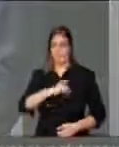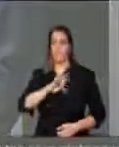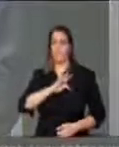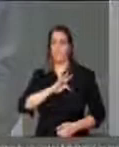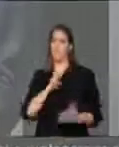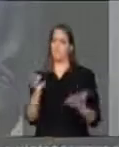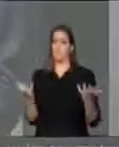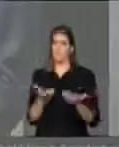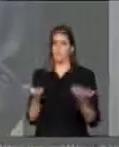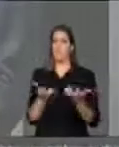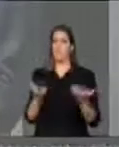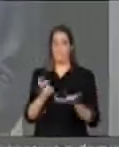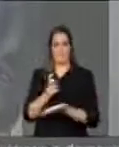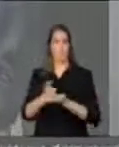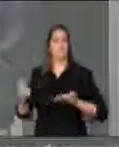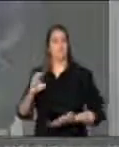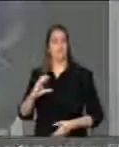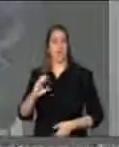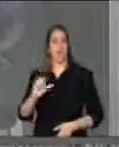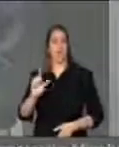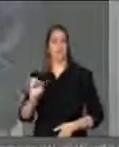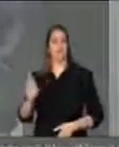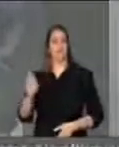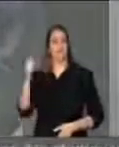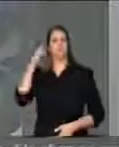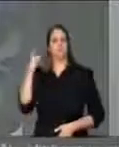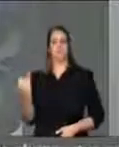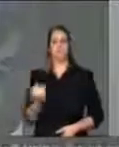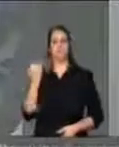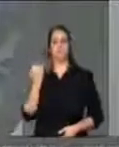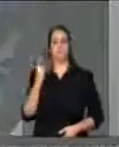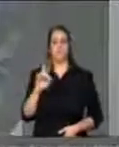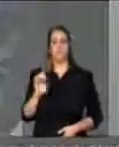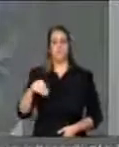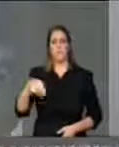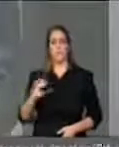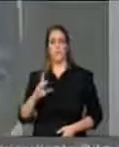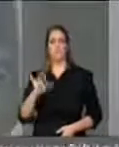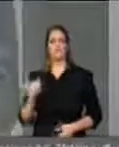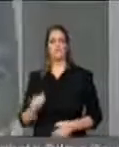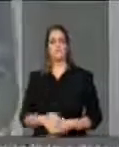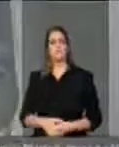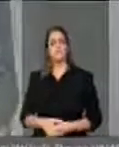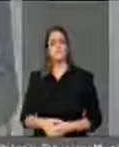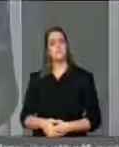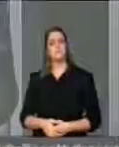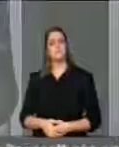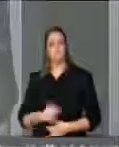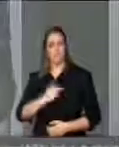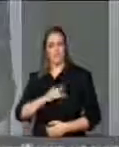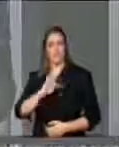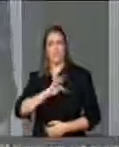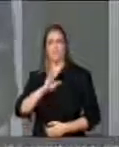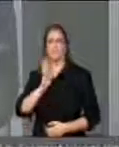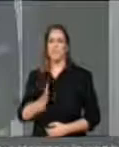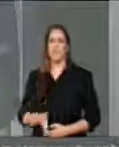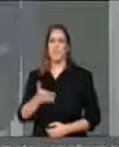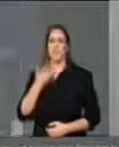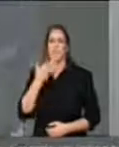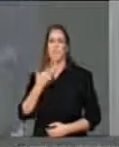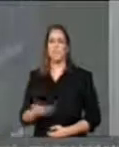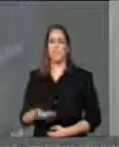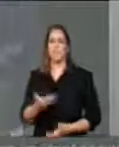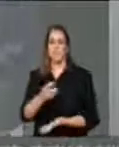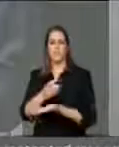como elemento fundamental para a democracia. Vale lembrar que o PT já apresentou mais de 50 pedidos